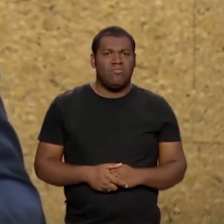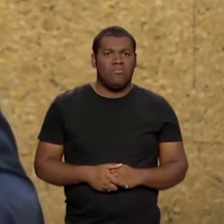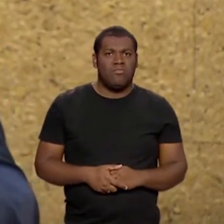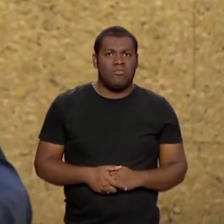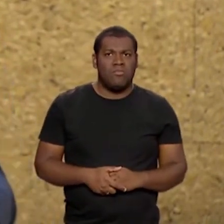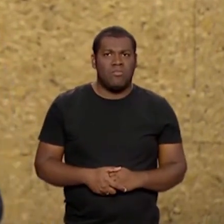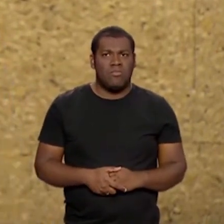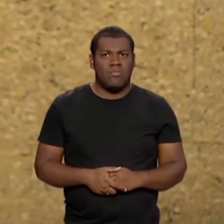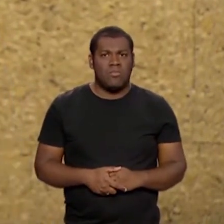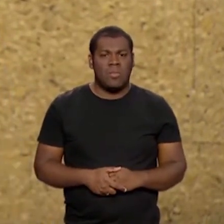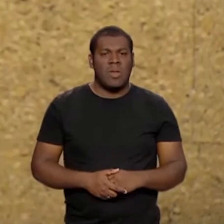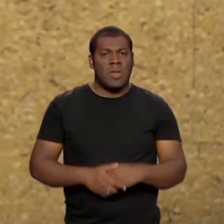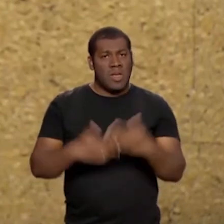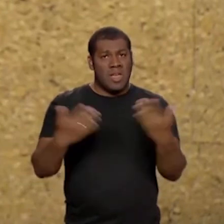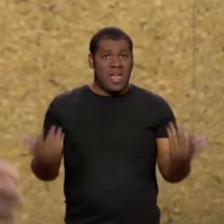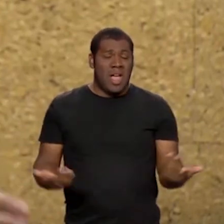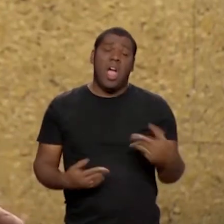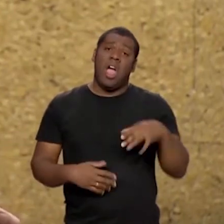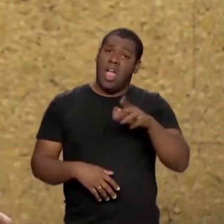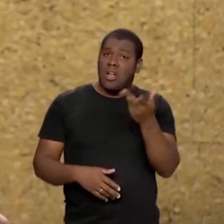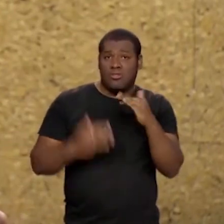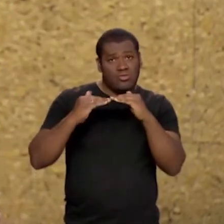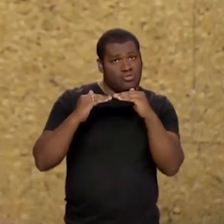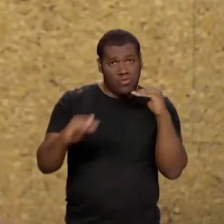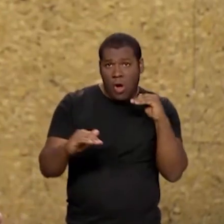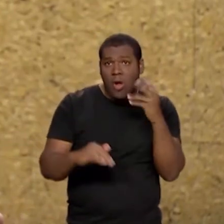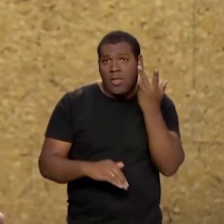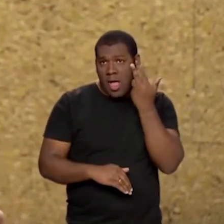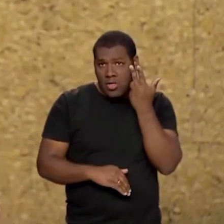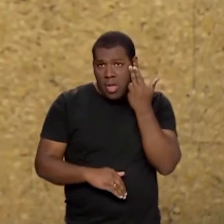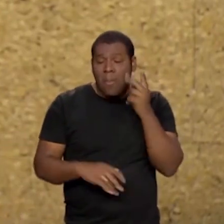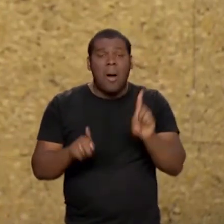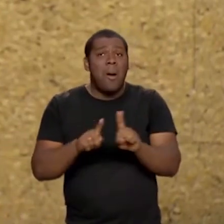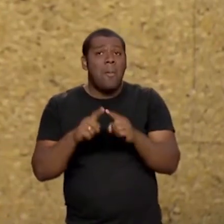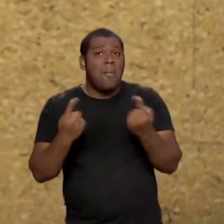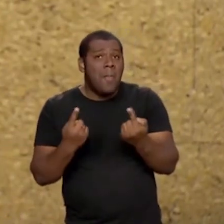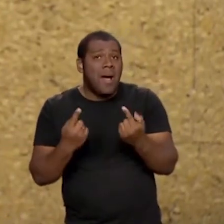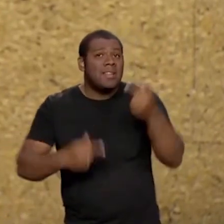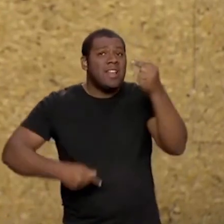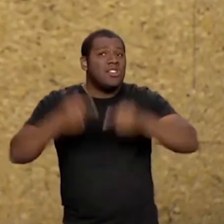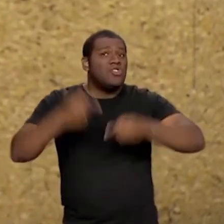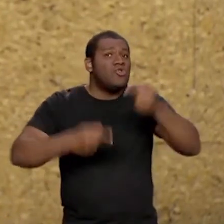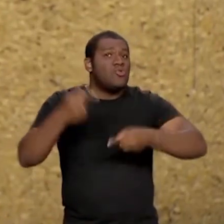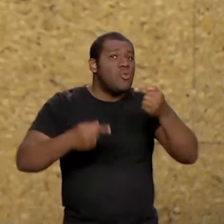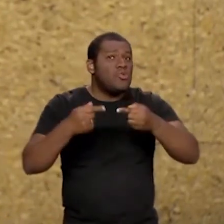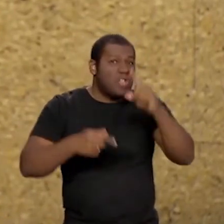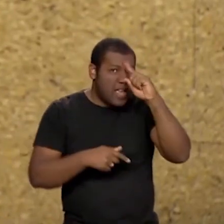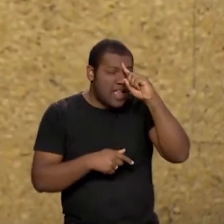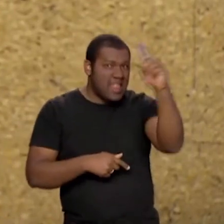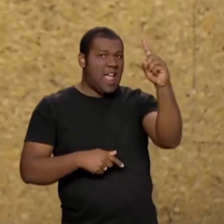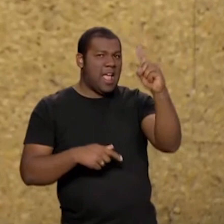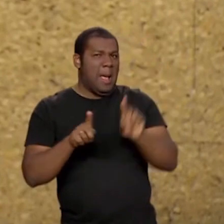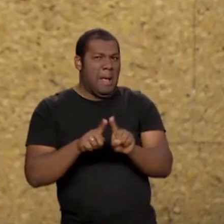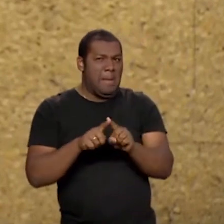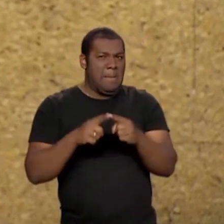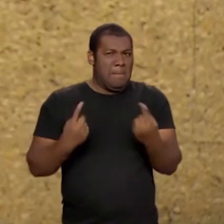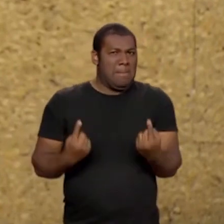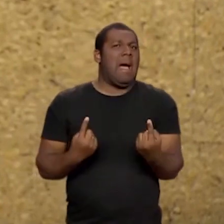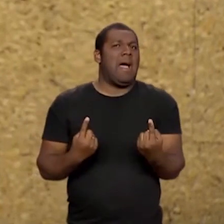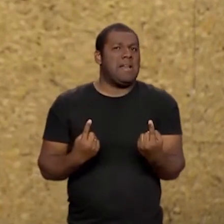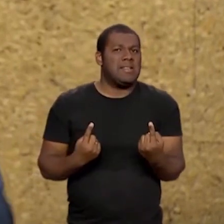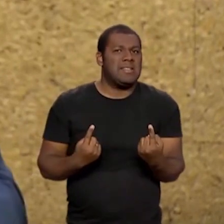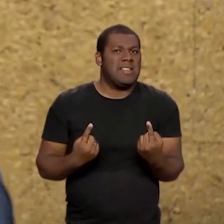A oposição, naturalmente, ela existe para poder debater ideias e não